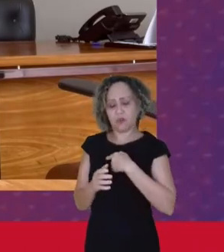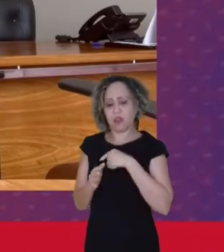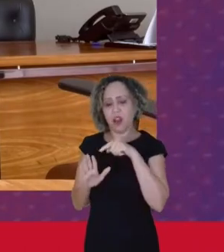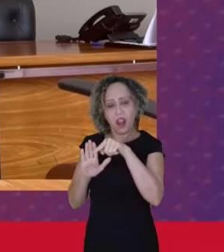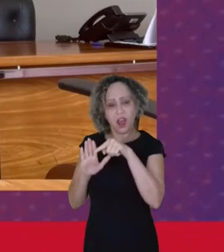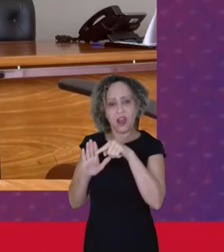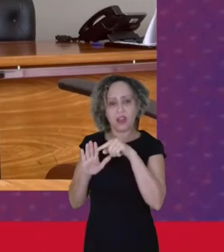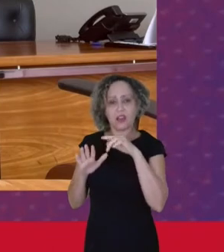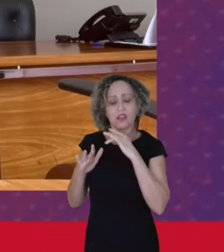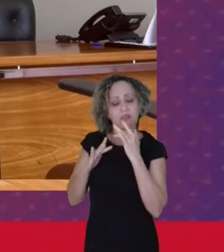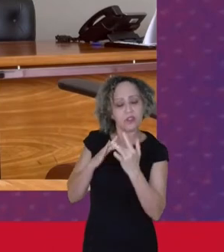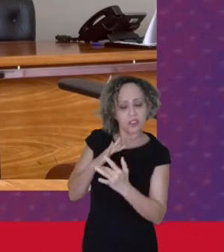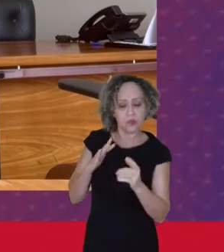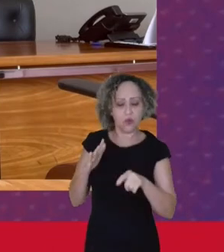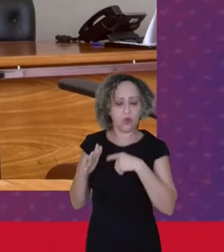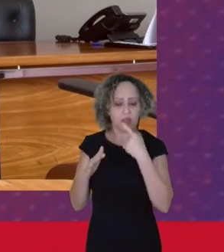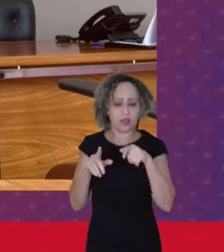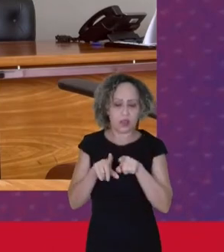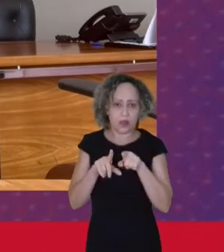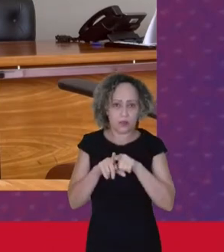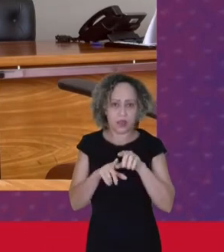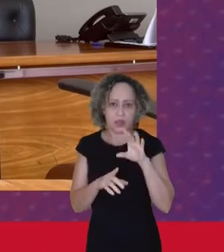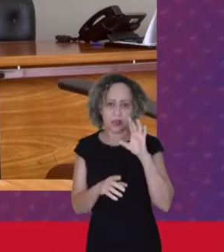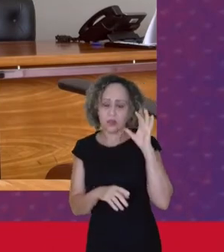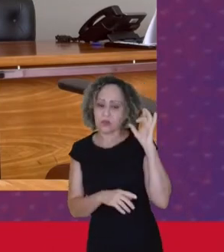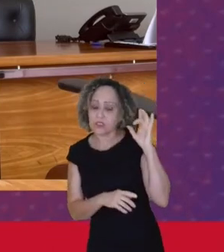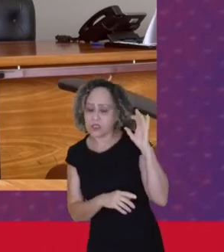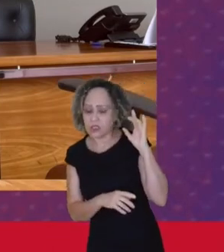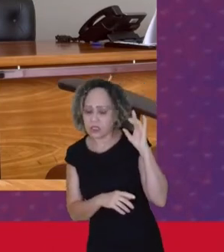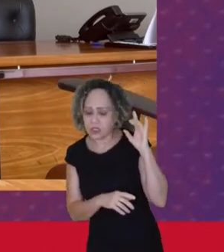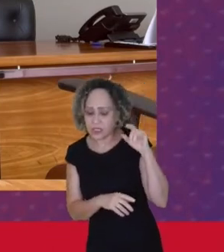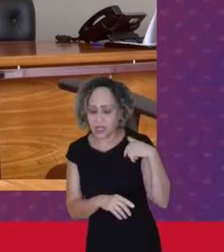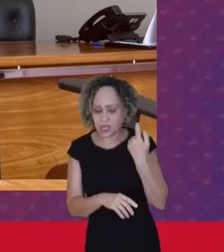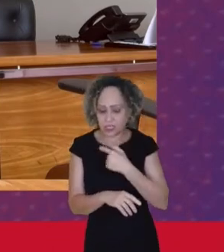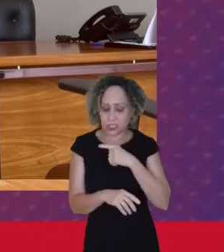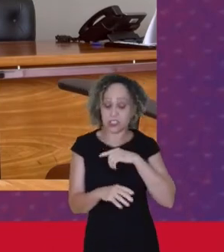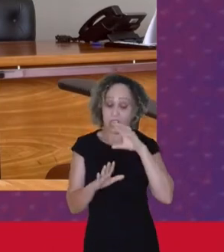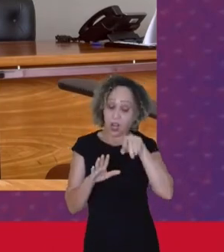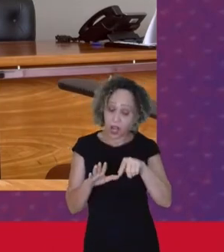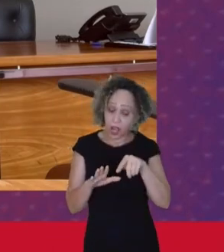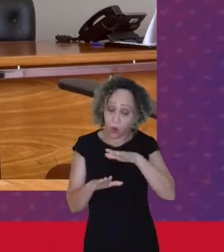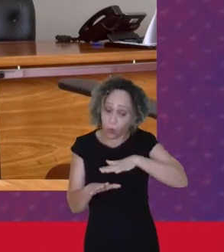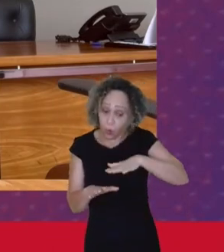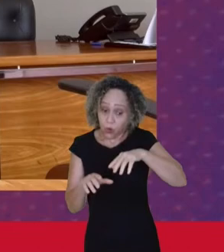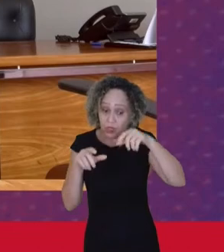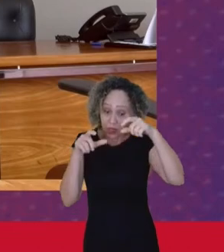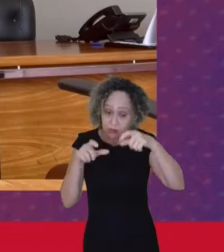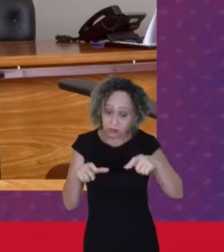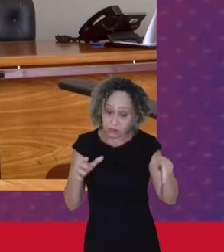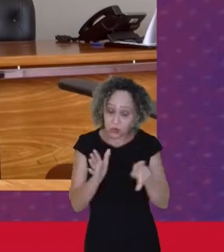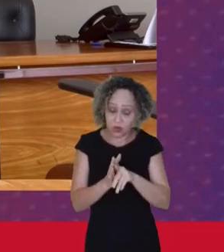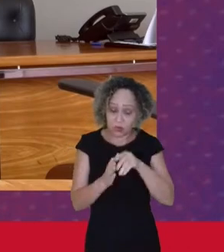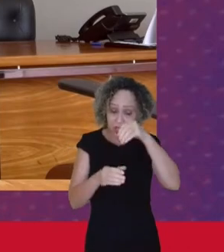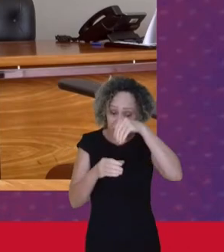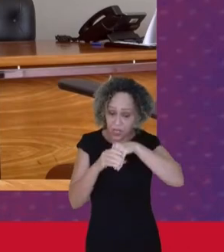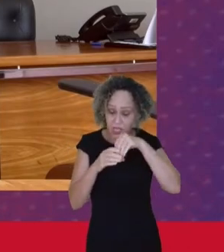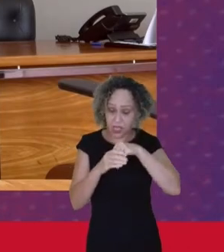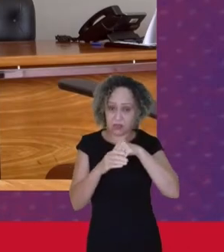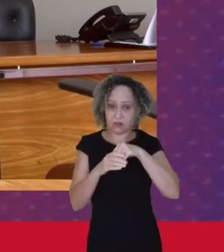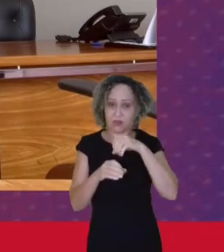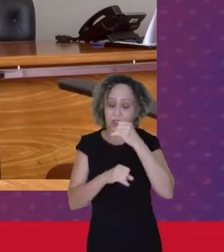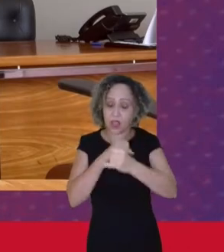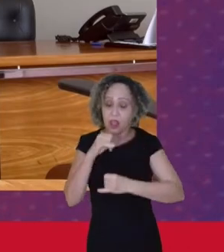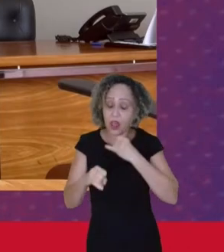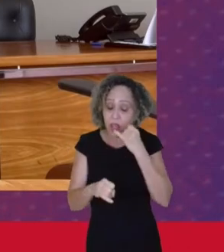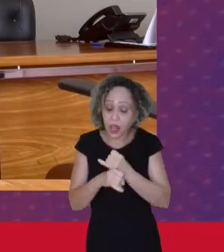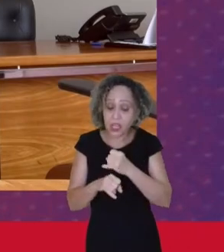conversava sobre as violações de direitos humanos. A gente tinha uma plataforma na rede social onde você